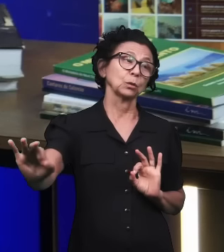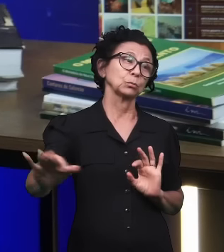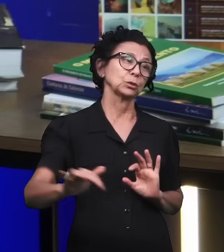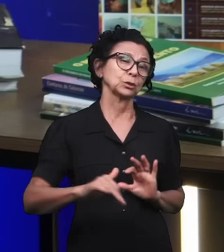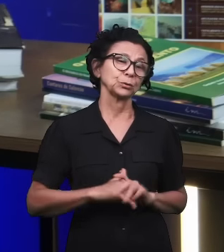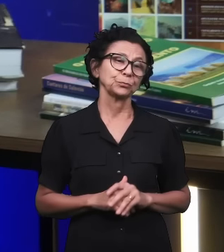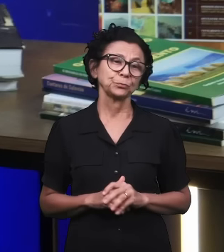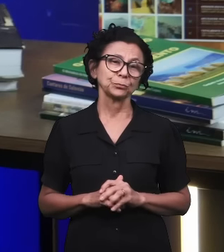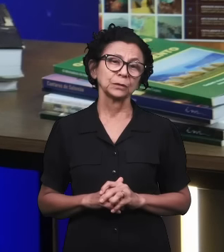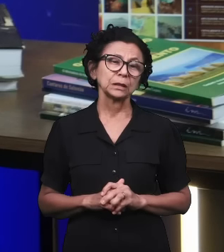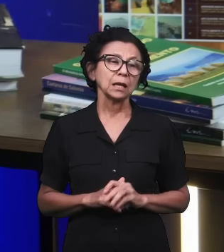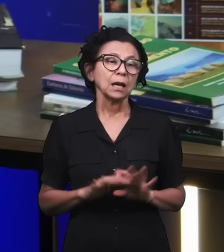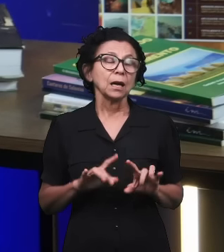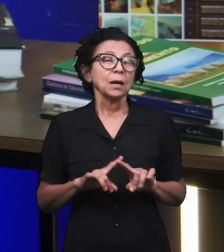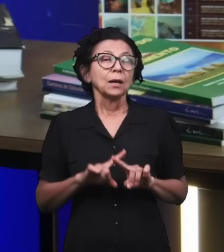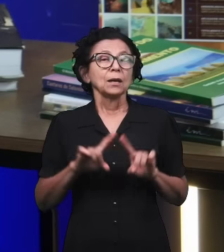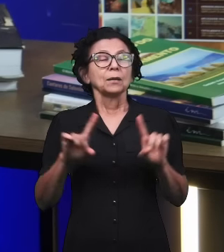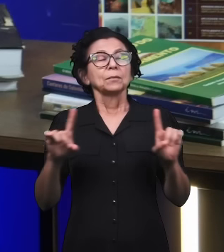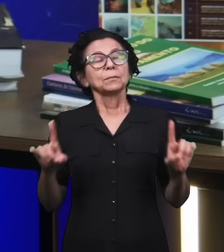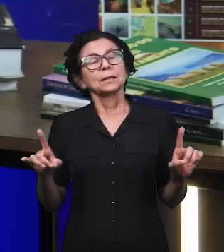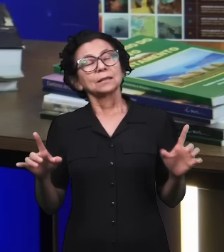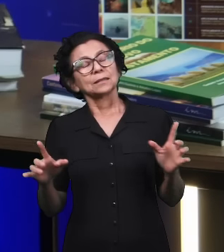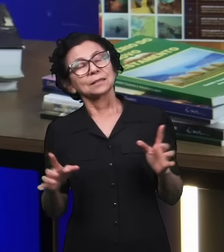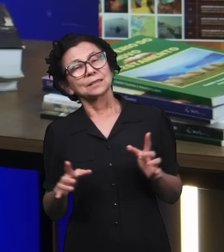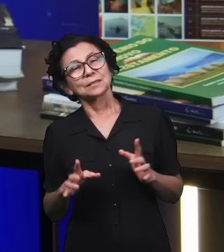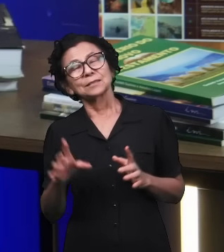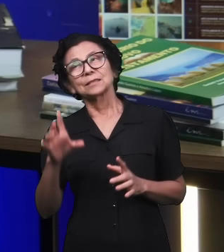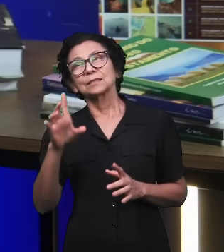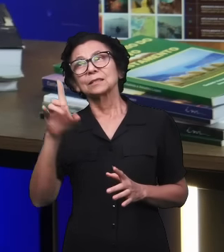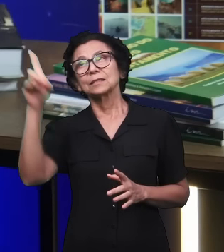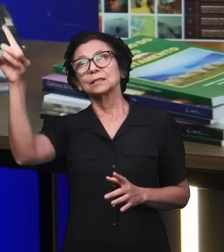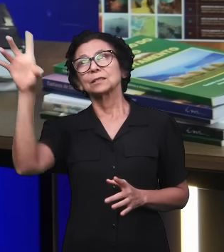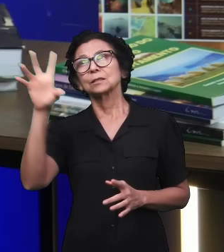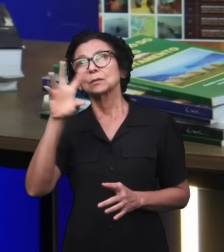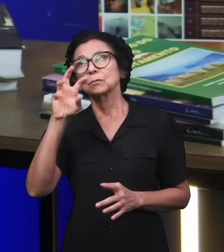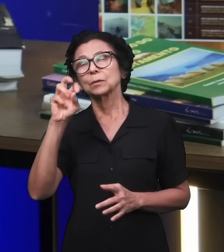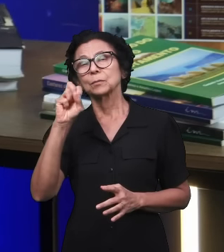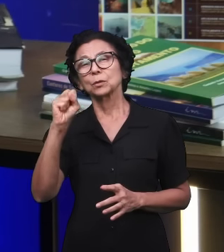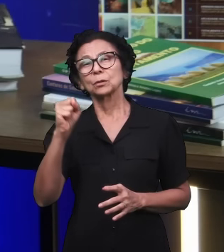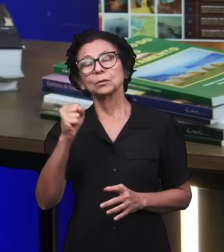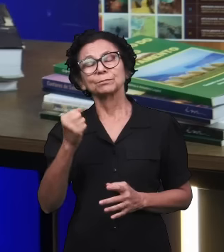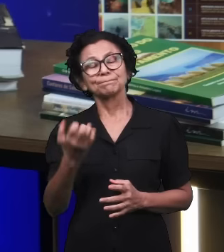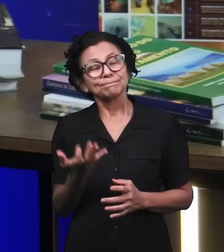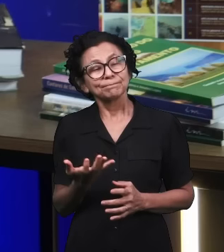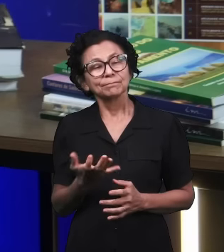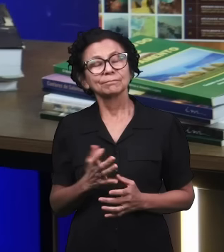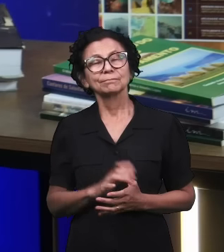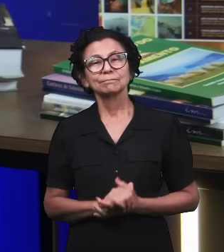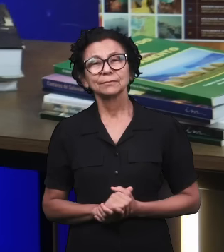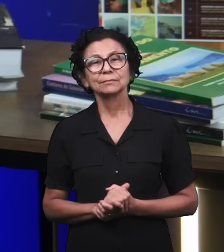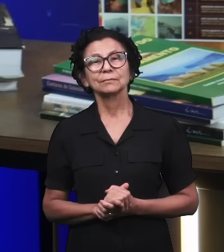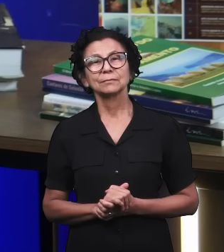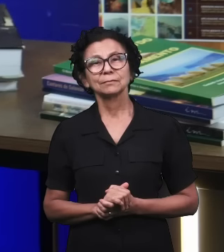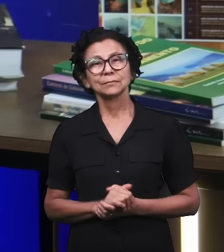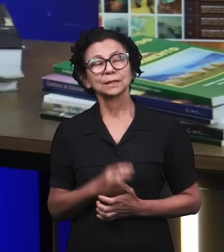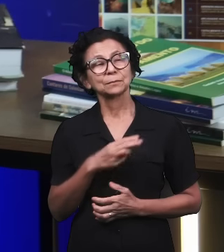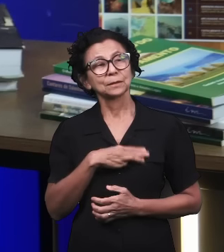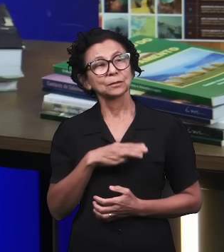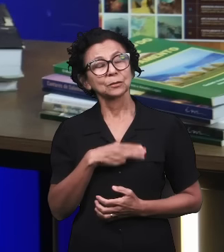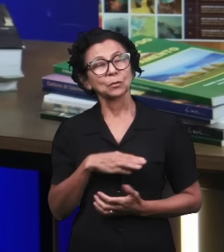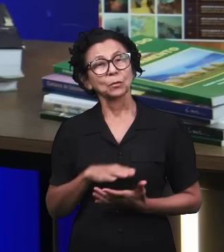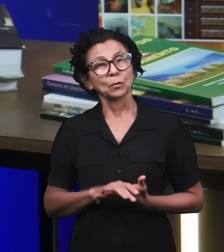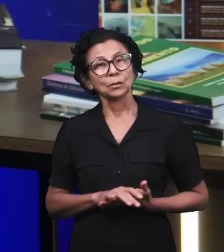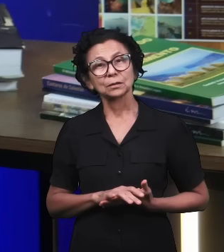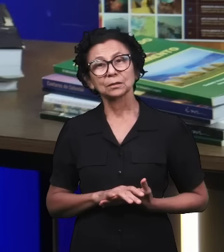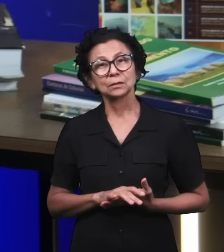surpreendemos pelo que você disse, pelo amor de Deus, pela misericórdia do Senhor. Quem veio até mim, foi o Senhor. E